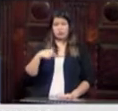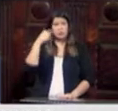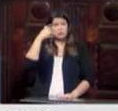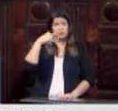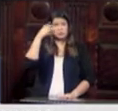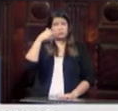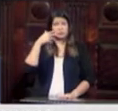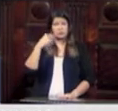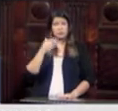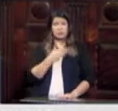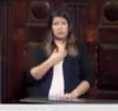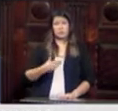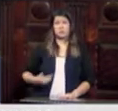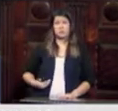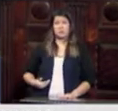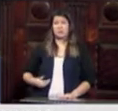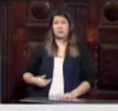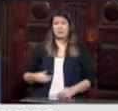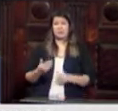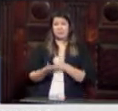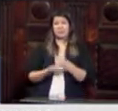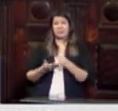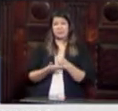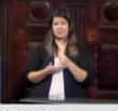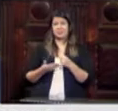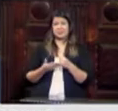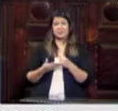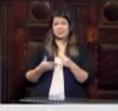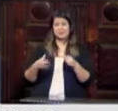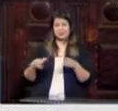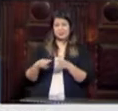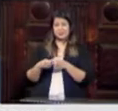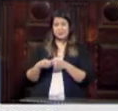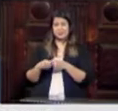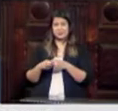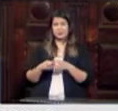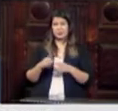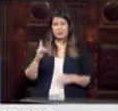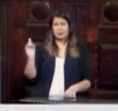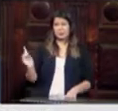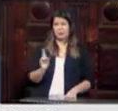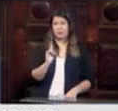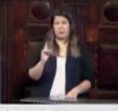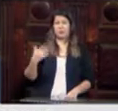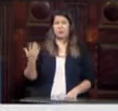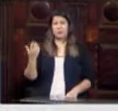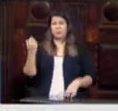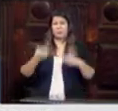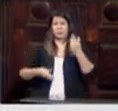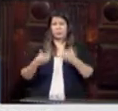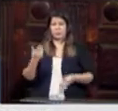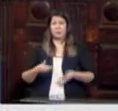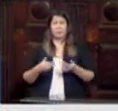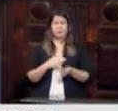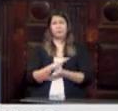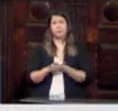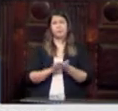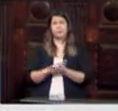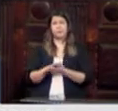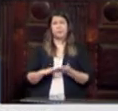a base do governo não aparteie, não faça o contraditório, porque, se